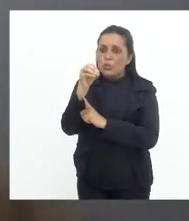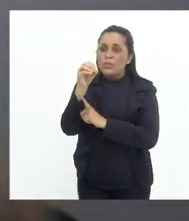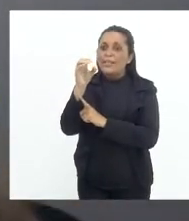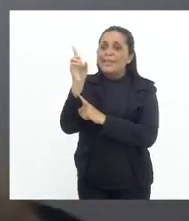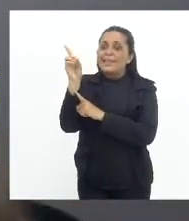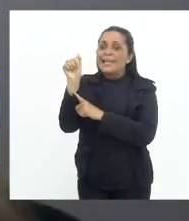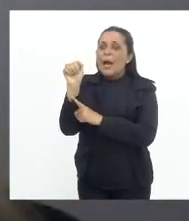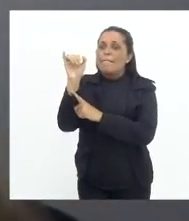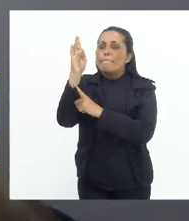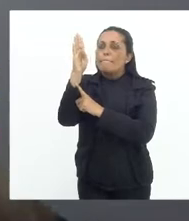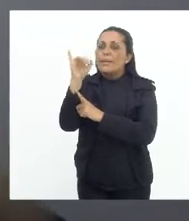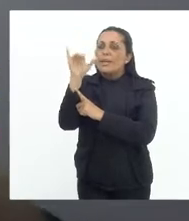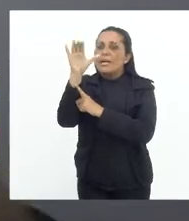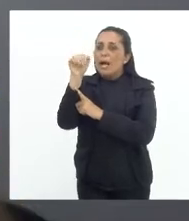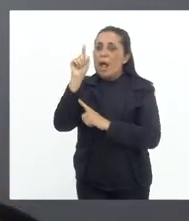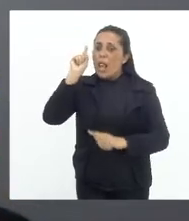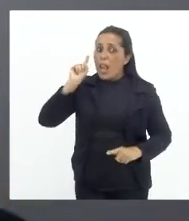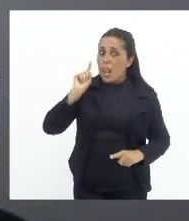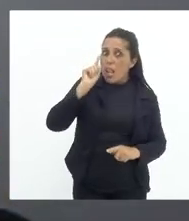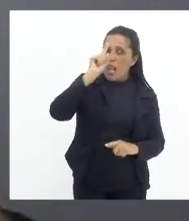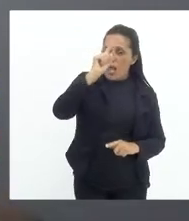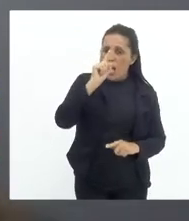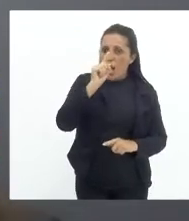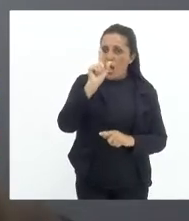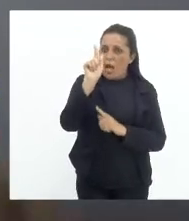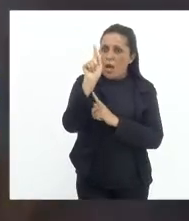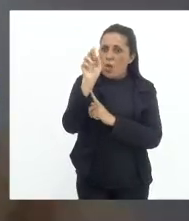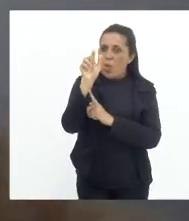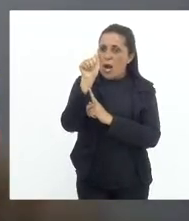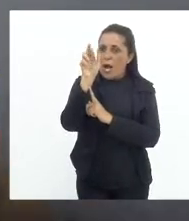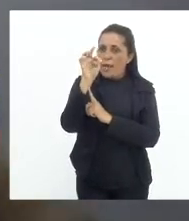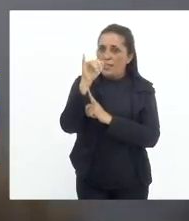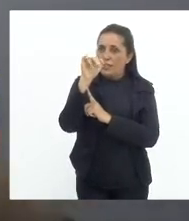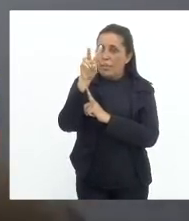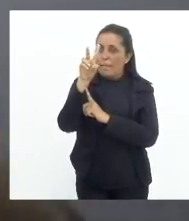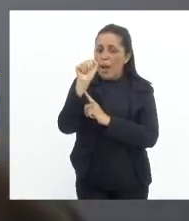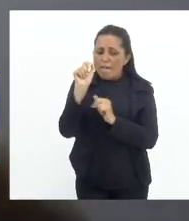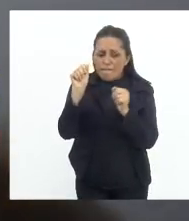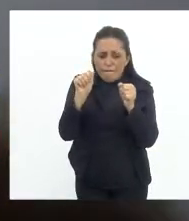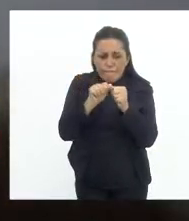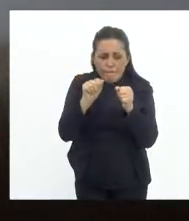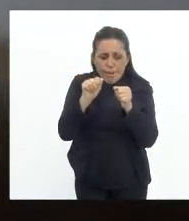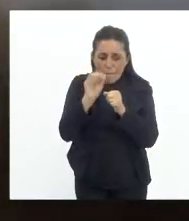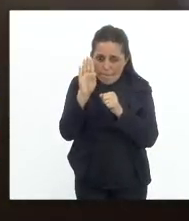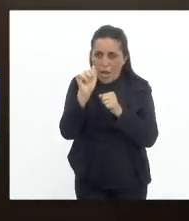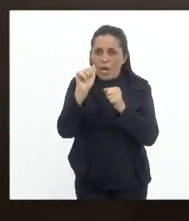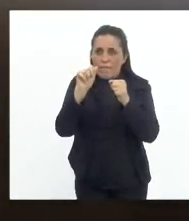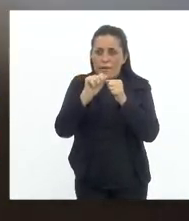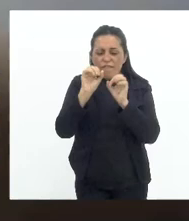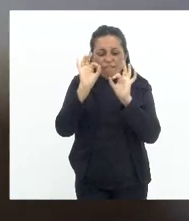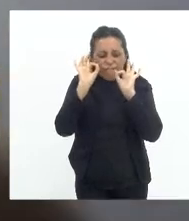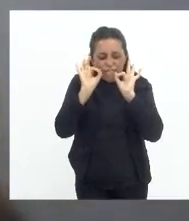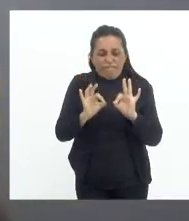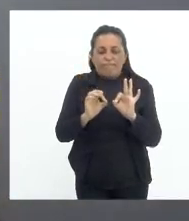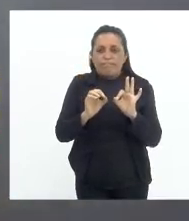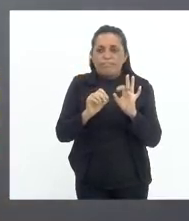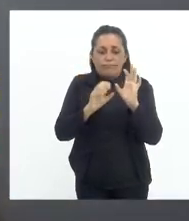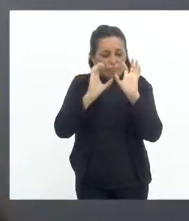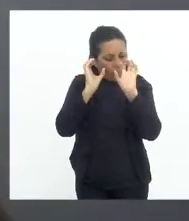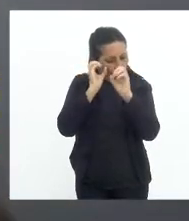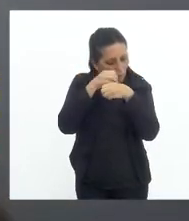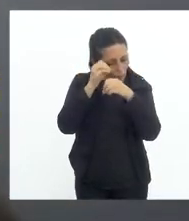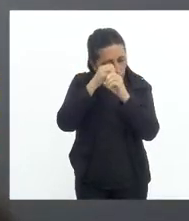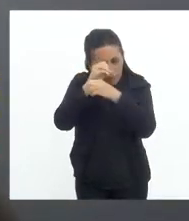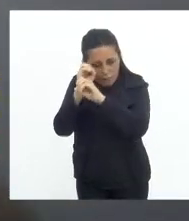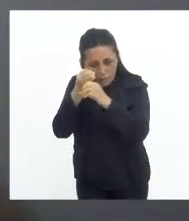de Guaratiba onde lá ele falou um verdadeiro laboratório para o